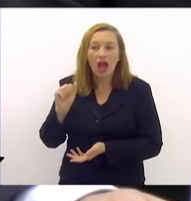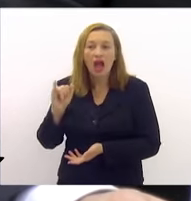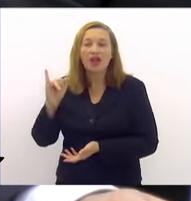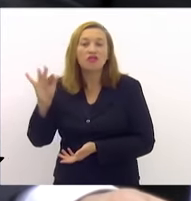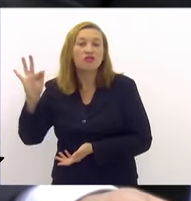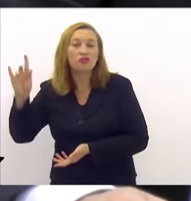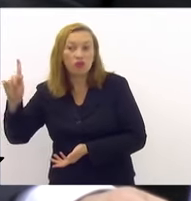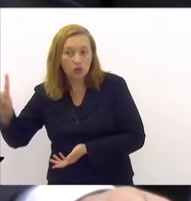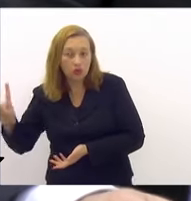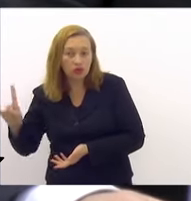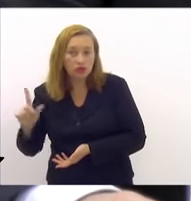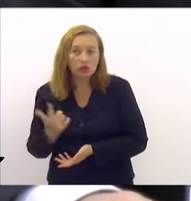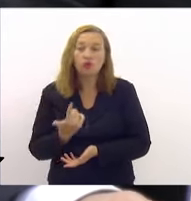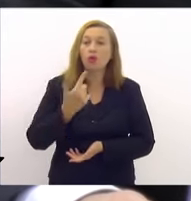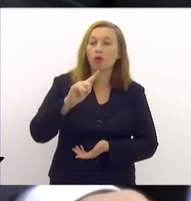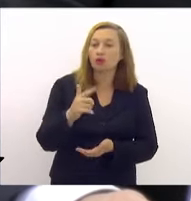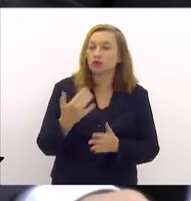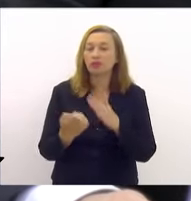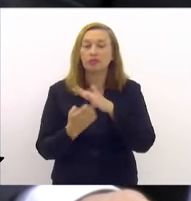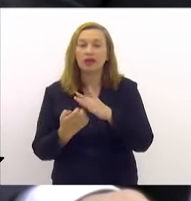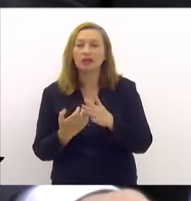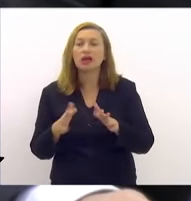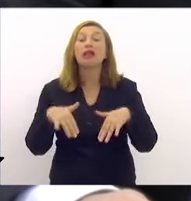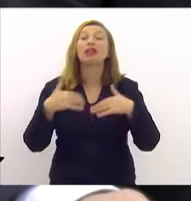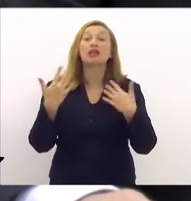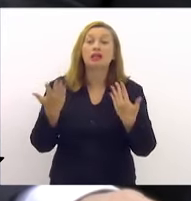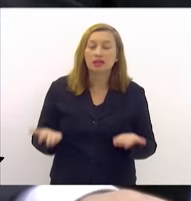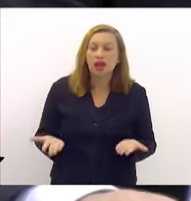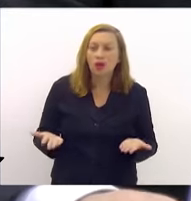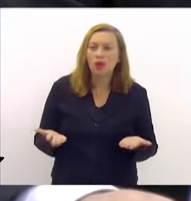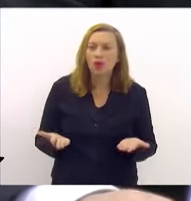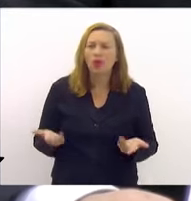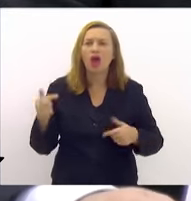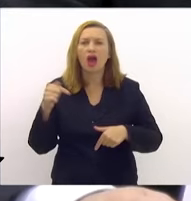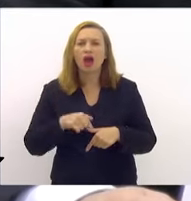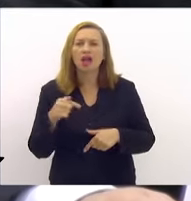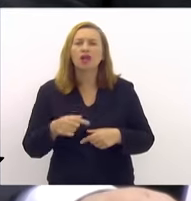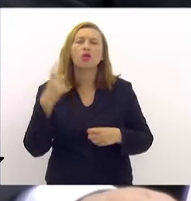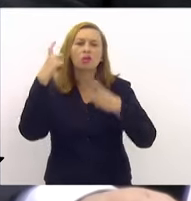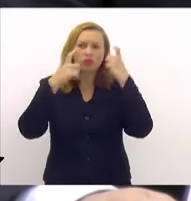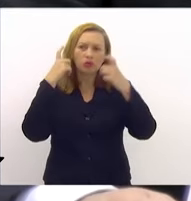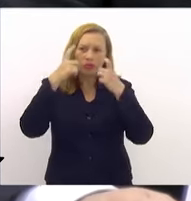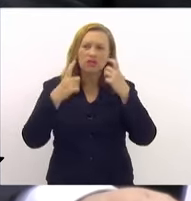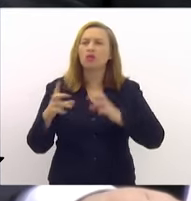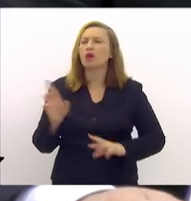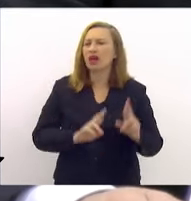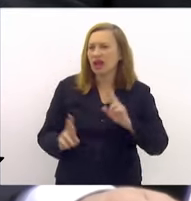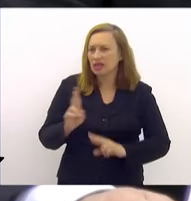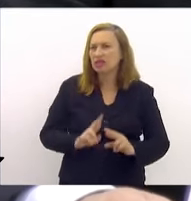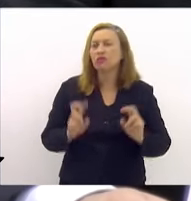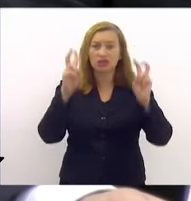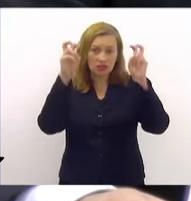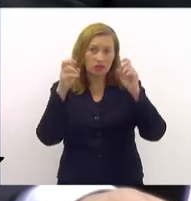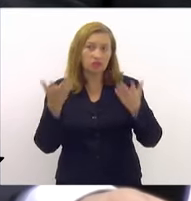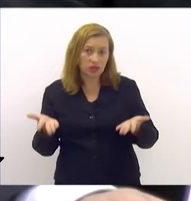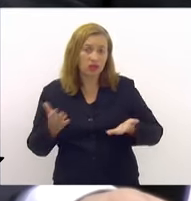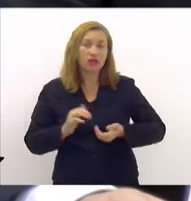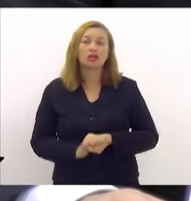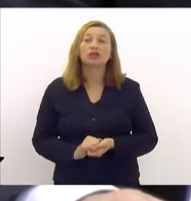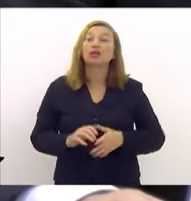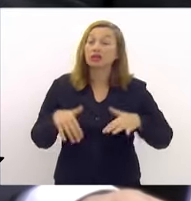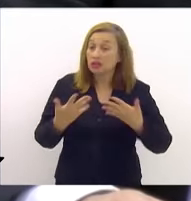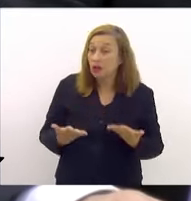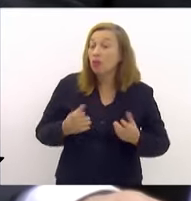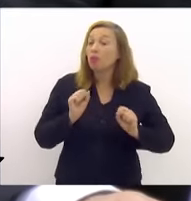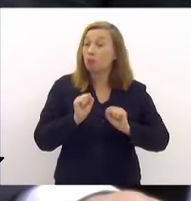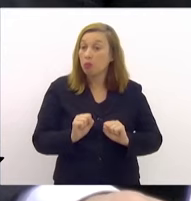Zé Delivery, ao outro. Então, traz aqui uma preocupação em relação a isso. Né? Então, a gente